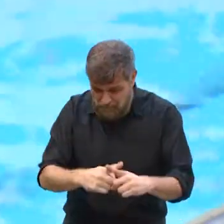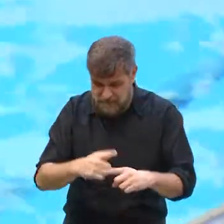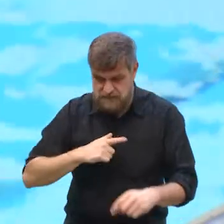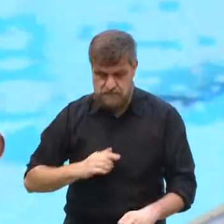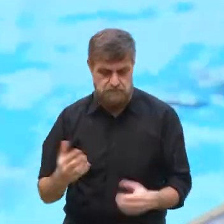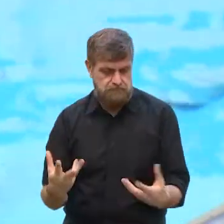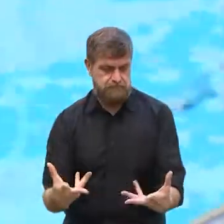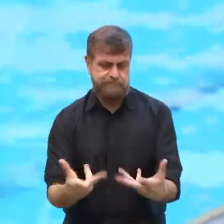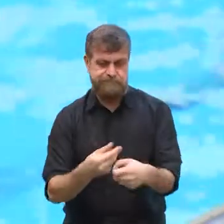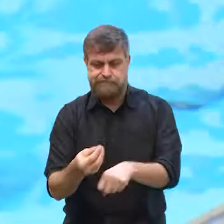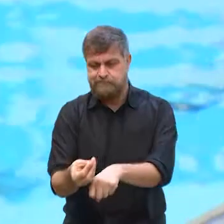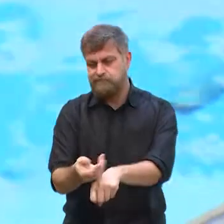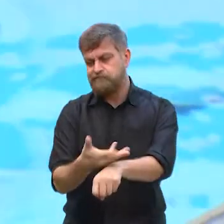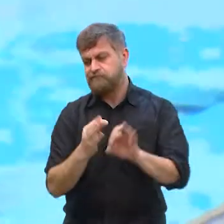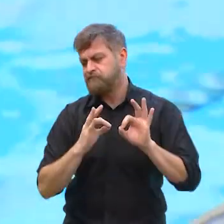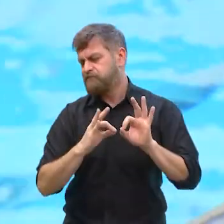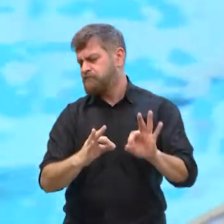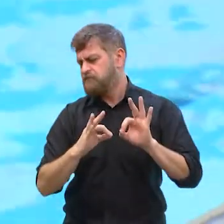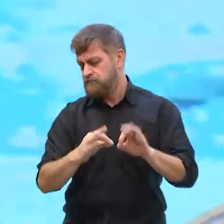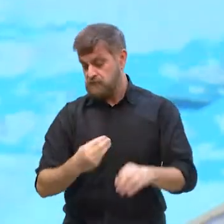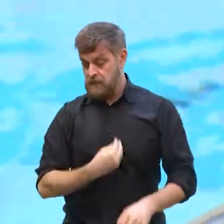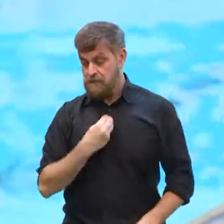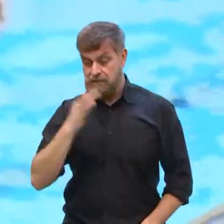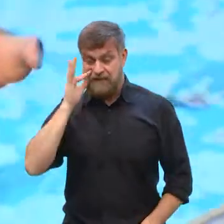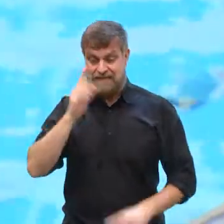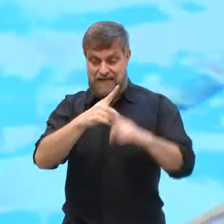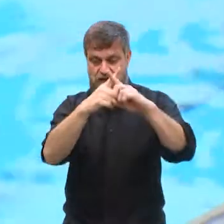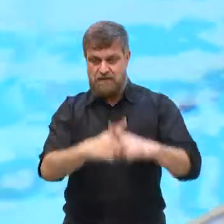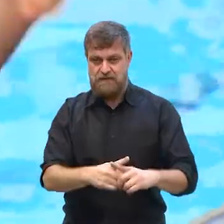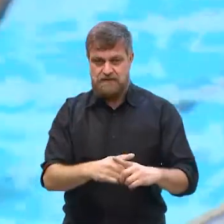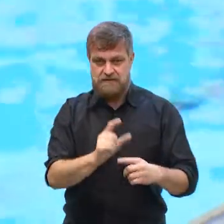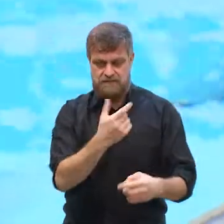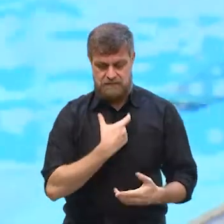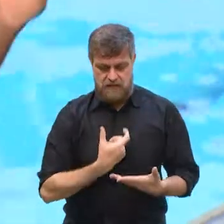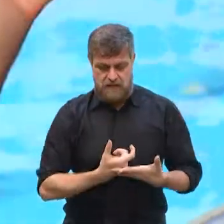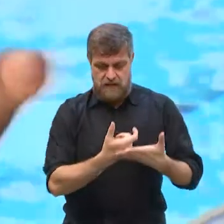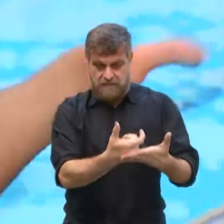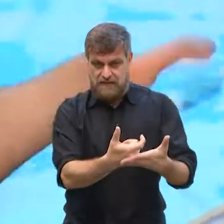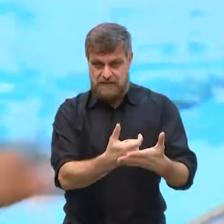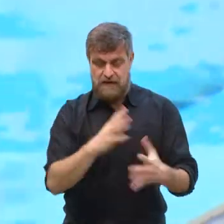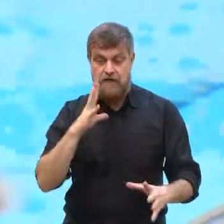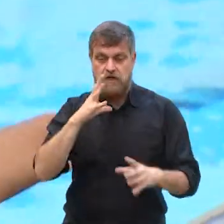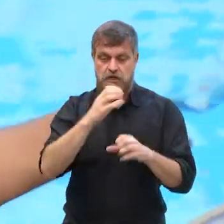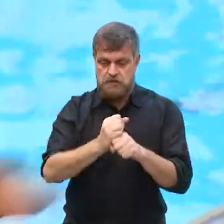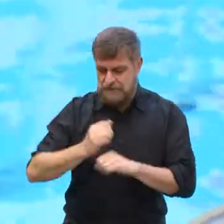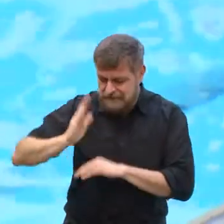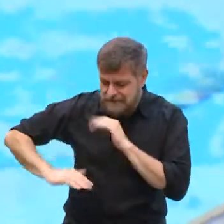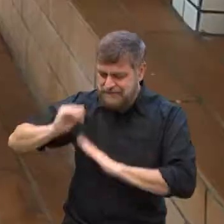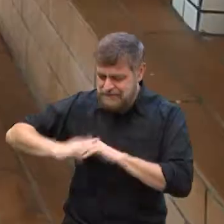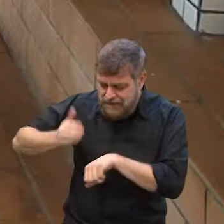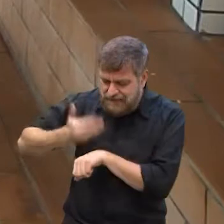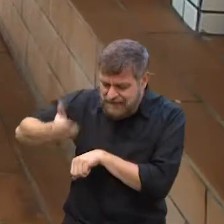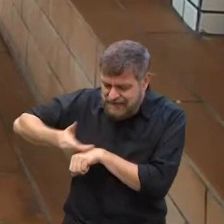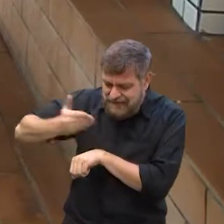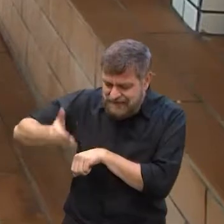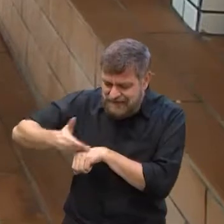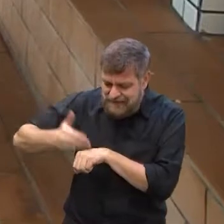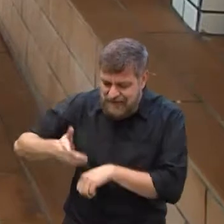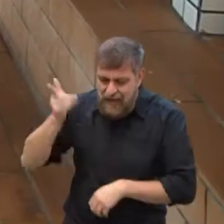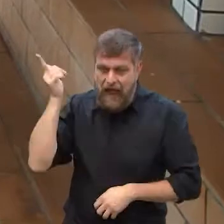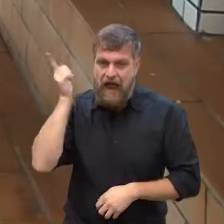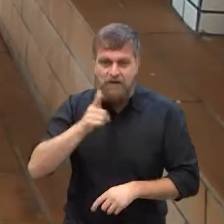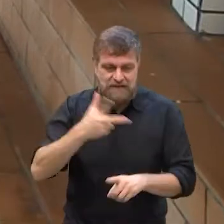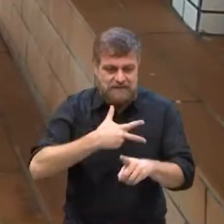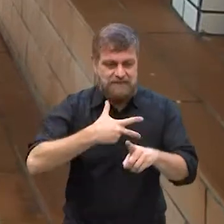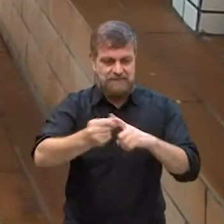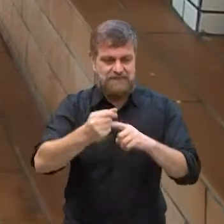coisa mais maravilhosa, né, estar lá. E aí a medalha ela é um fruto de tudo que a gente vem fazendo no treinamento. Por isso que eu não diria que era uma coisa